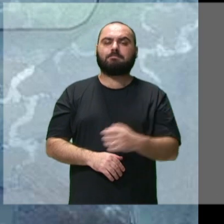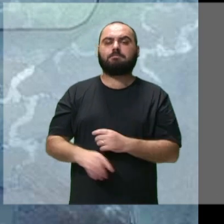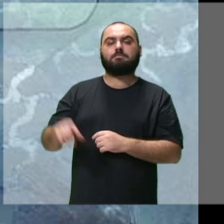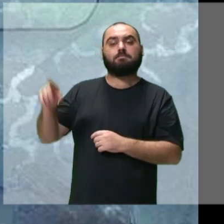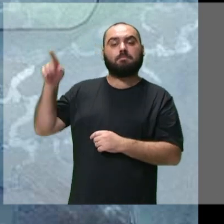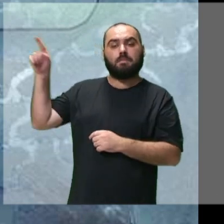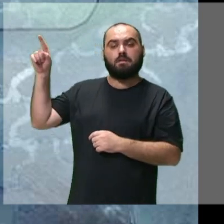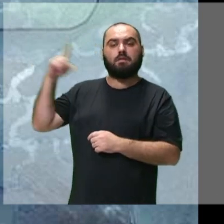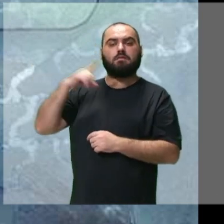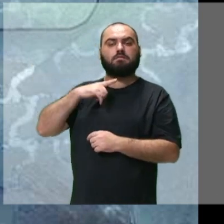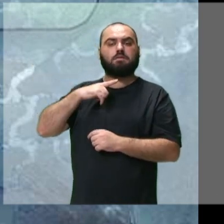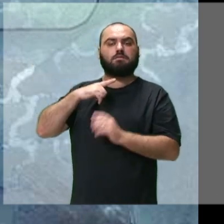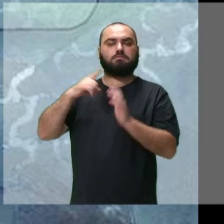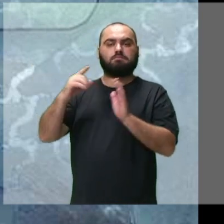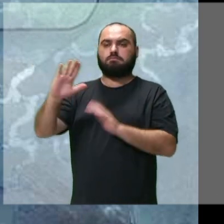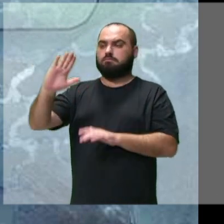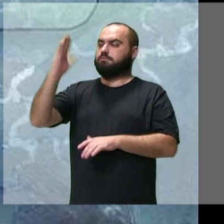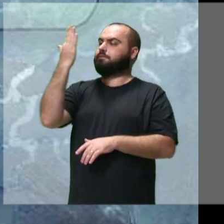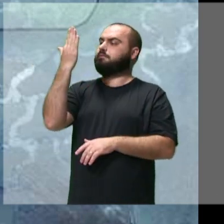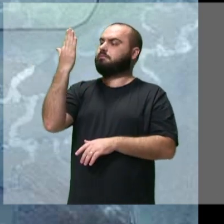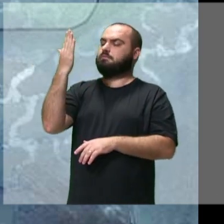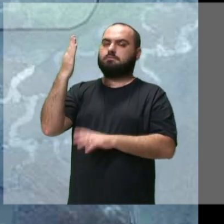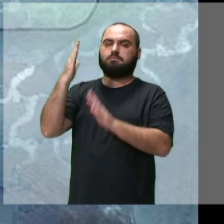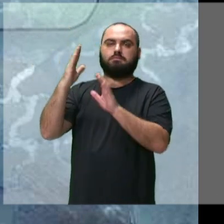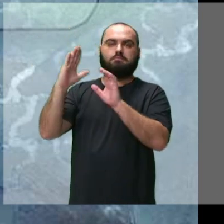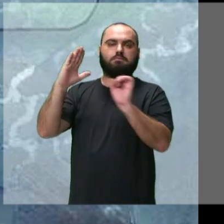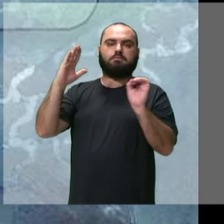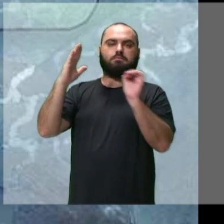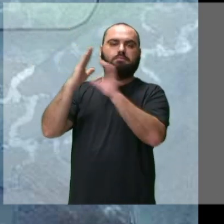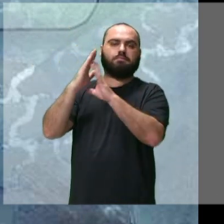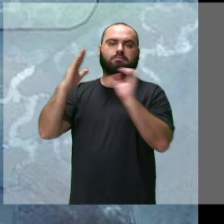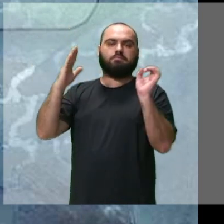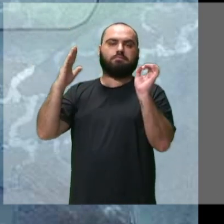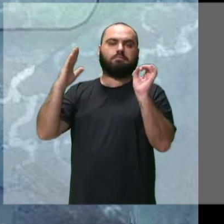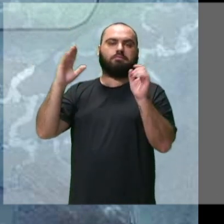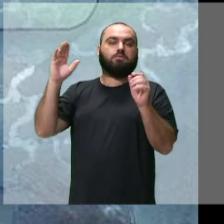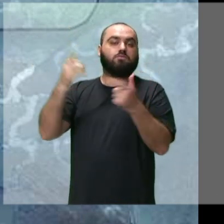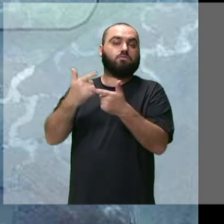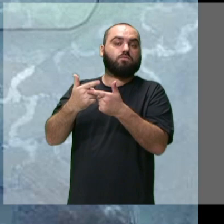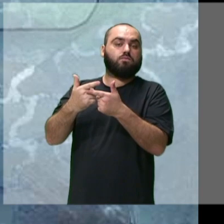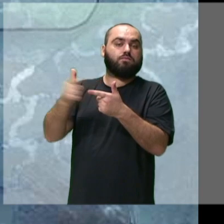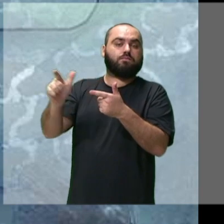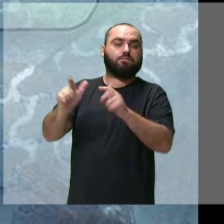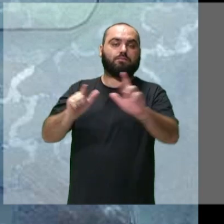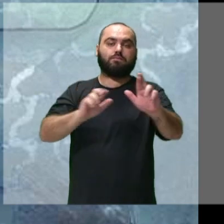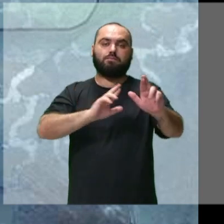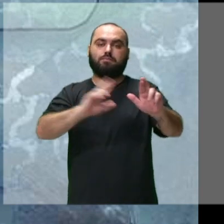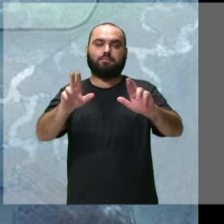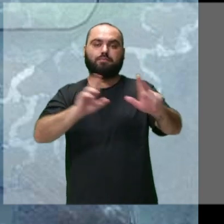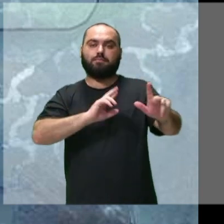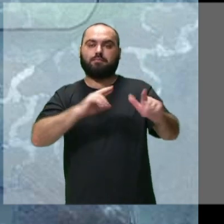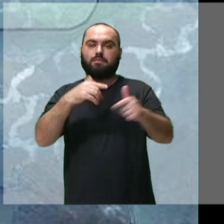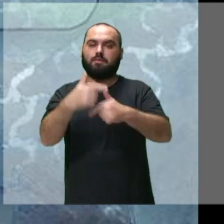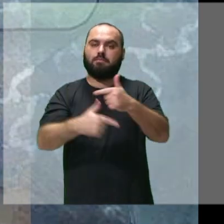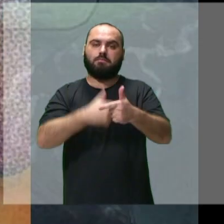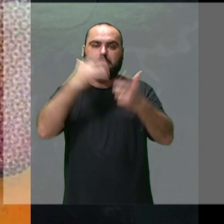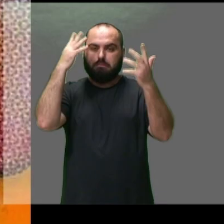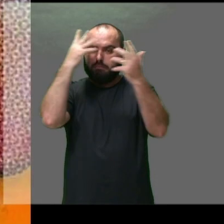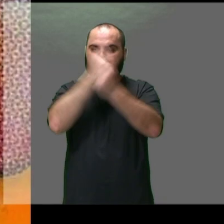um espelhamento, é como se ele tivesse espelhado, né? Espelhando outras obras. Muito